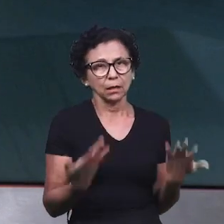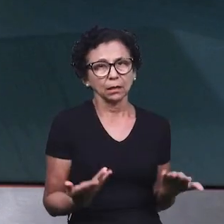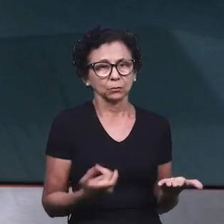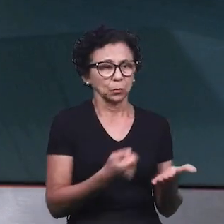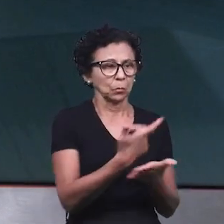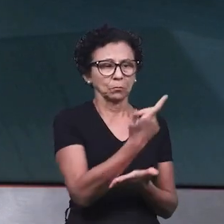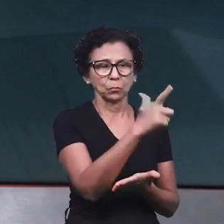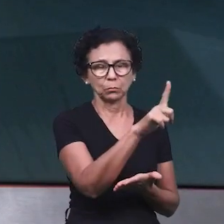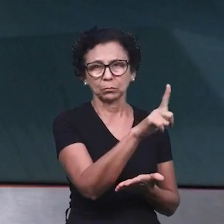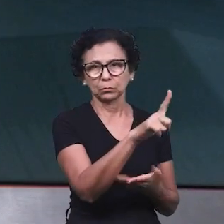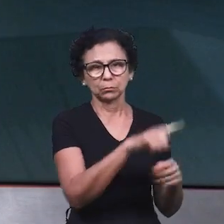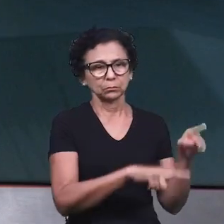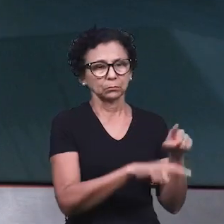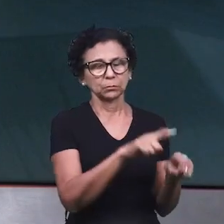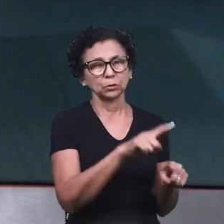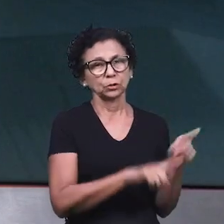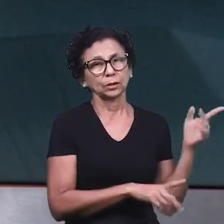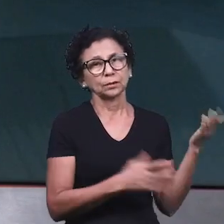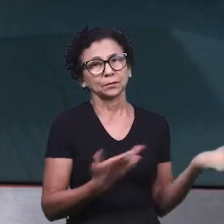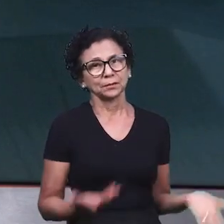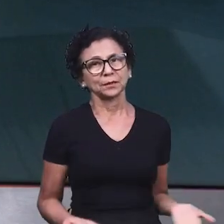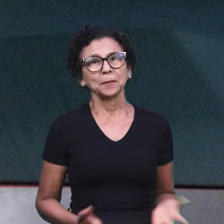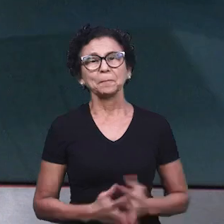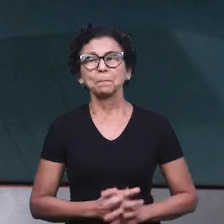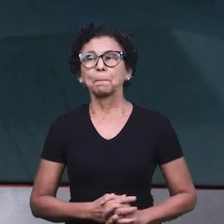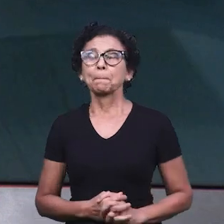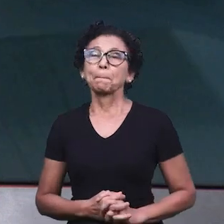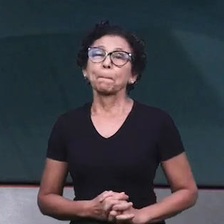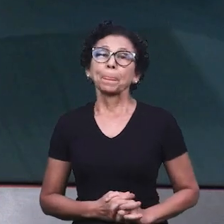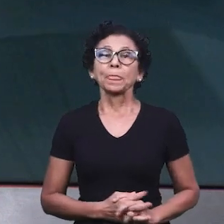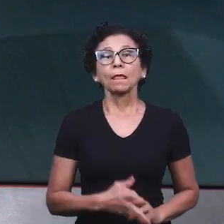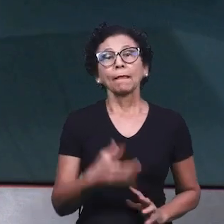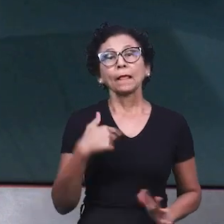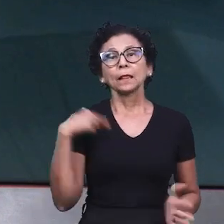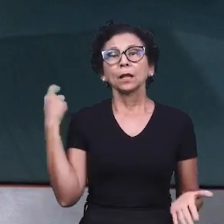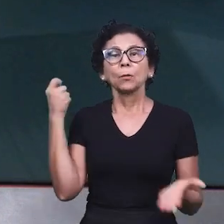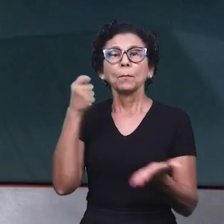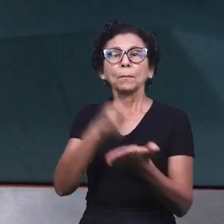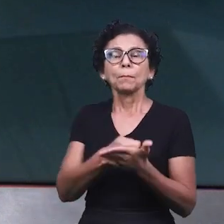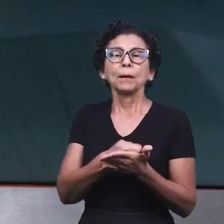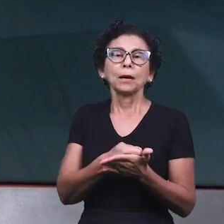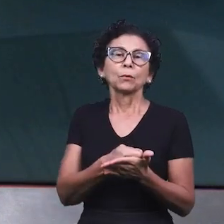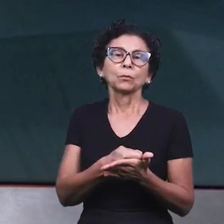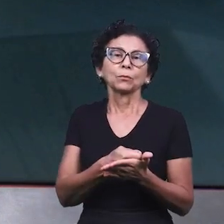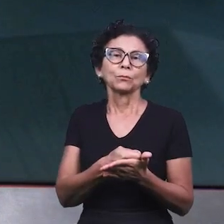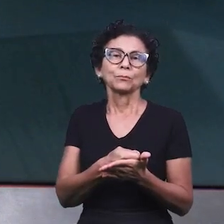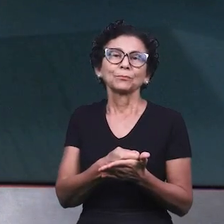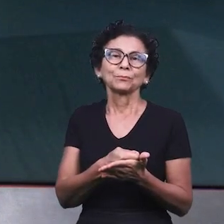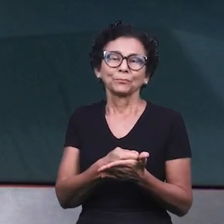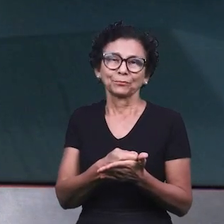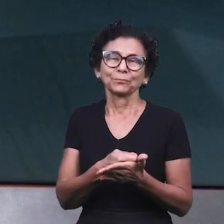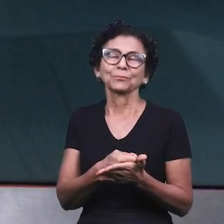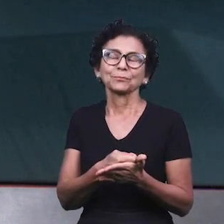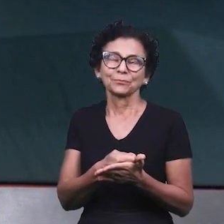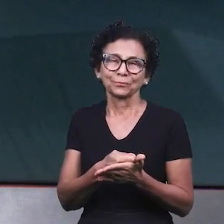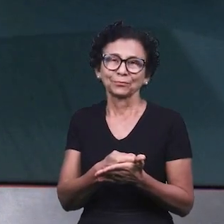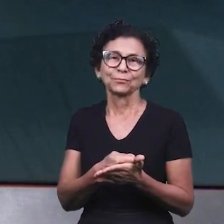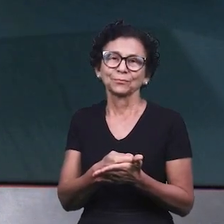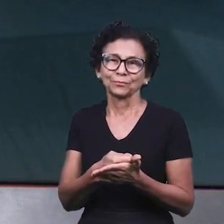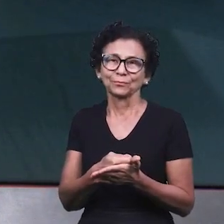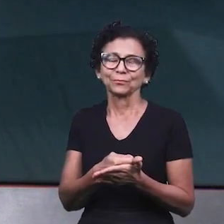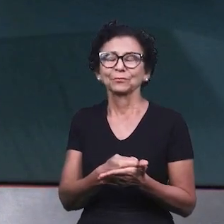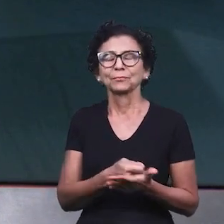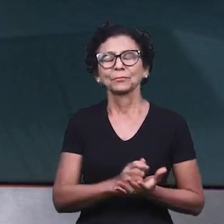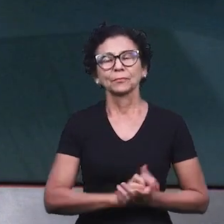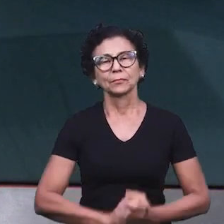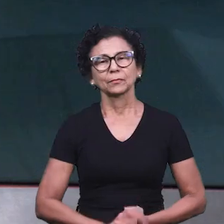precisa adquirir alguma coisa. Esse, por sua vez, paga por aquela antecipação do dinheiro que